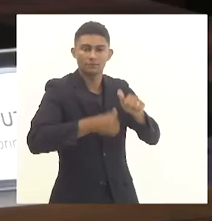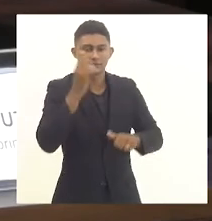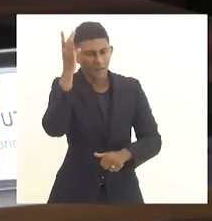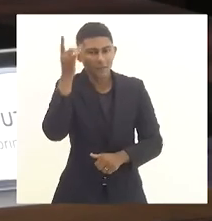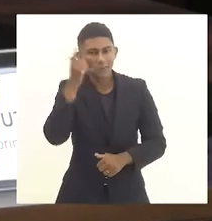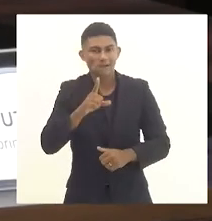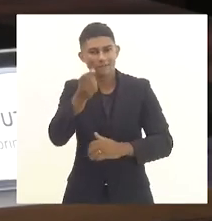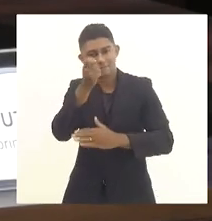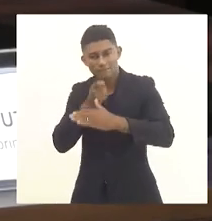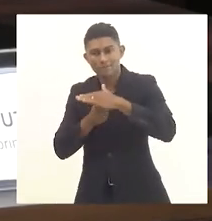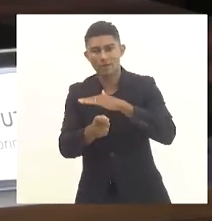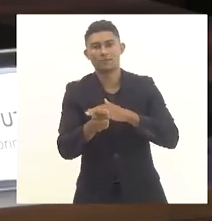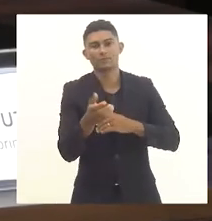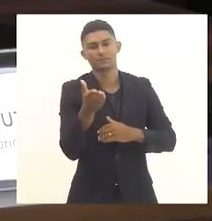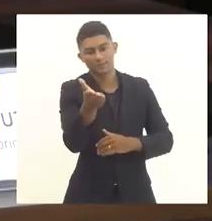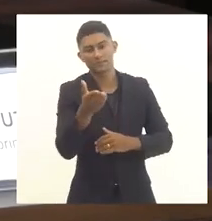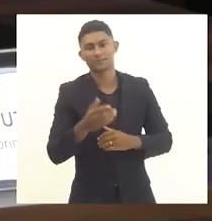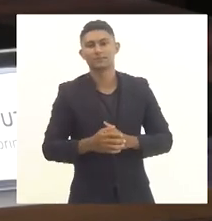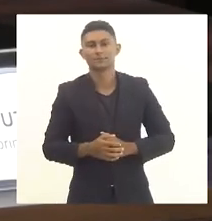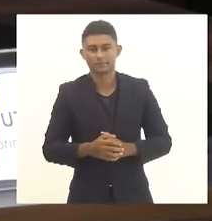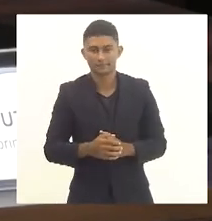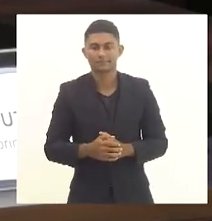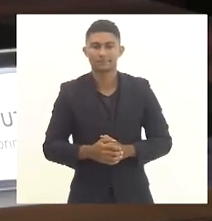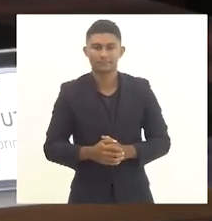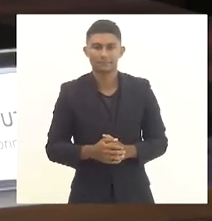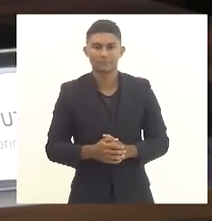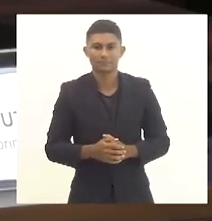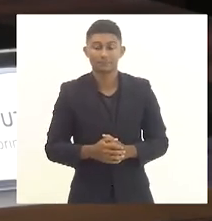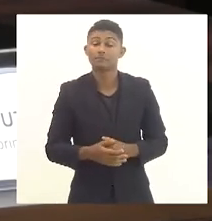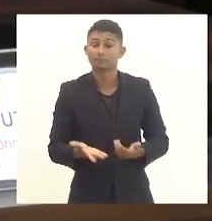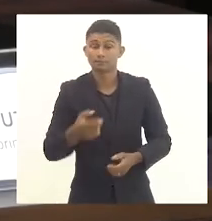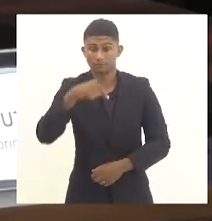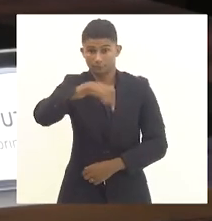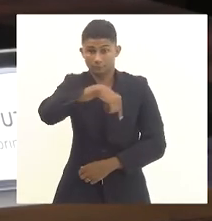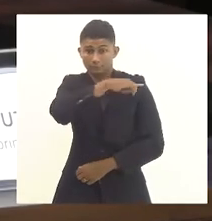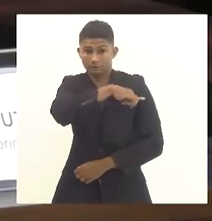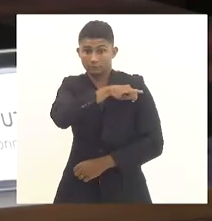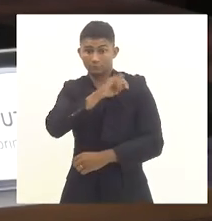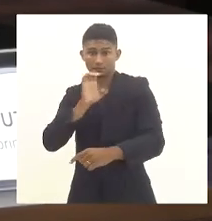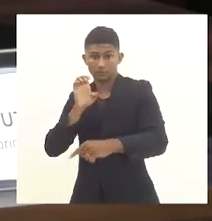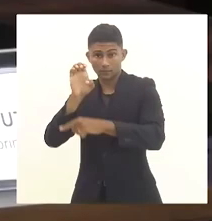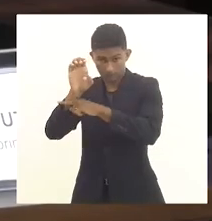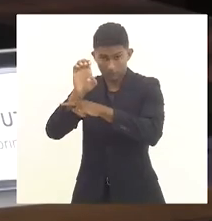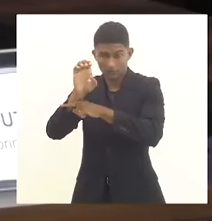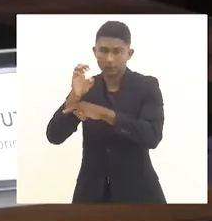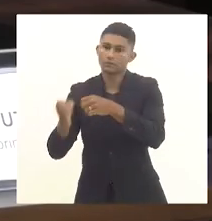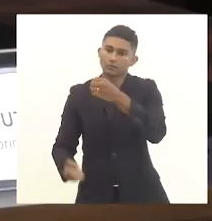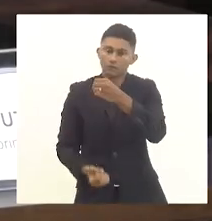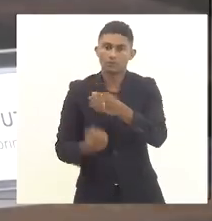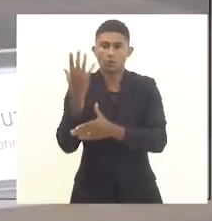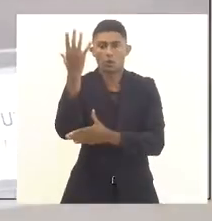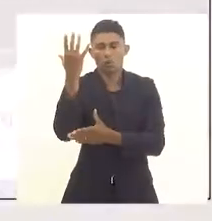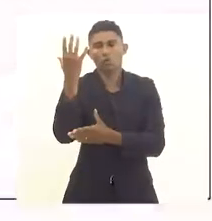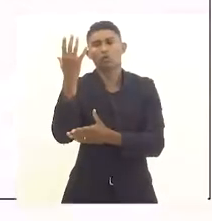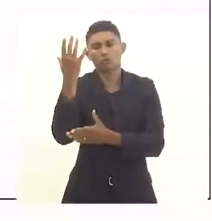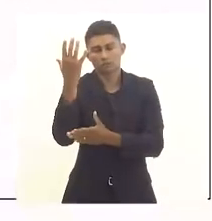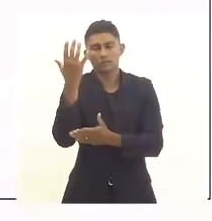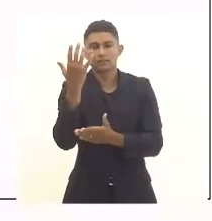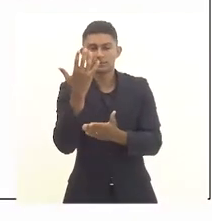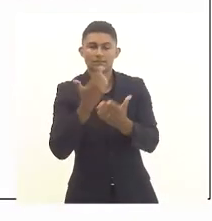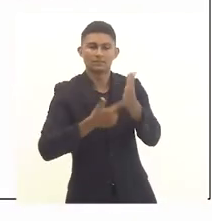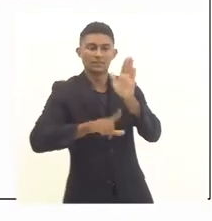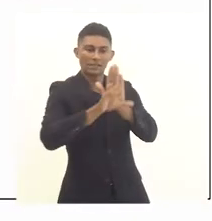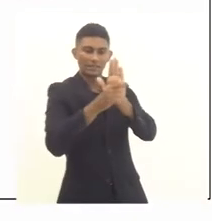frente. Pode passar, por favor. Então, o Estado do Rio de Janeiro, como eu falei, criou esse ambiente propício